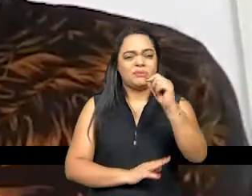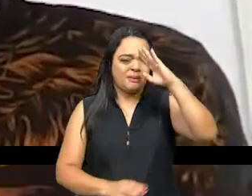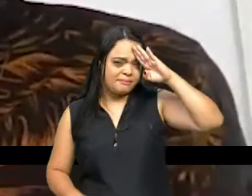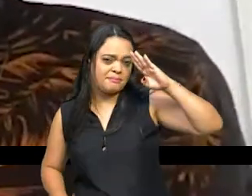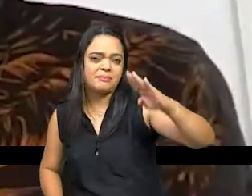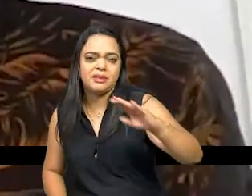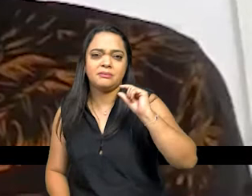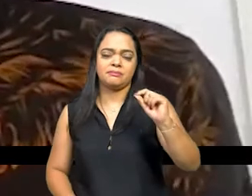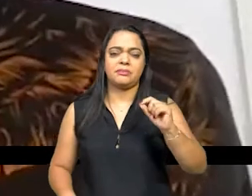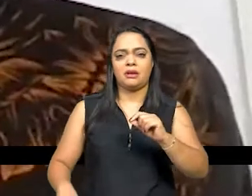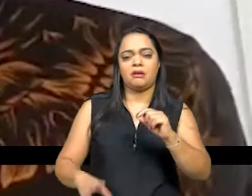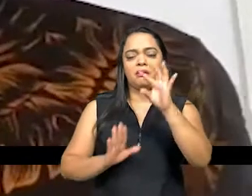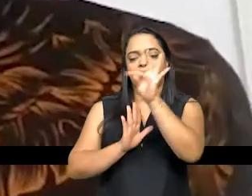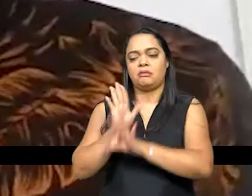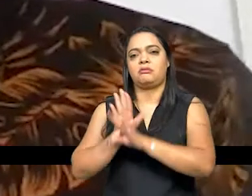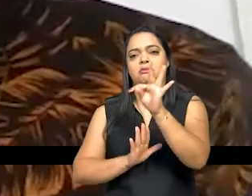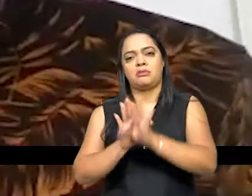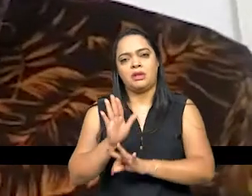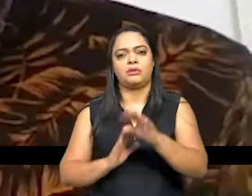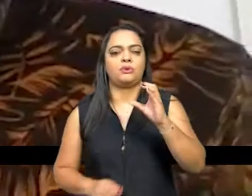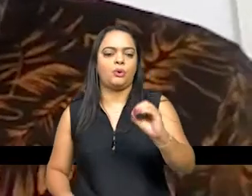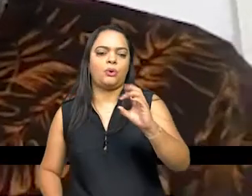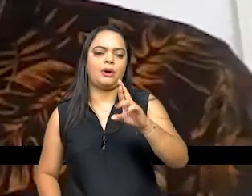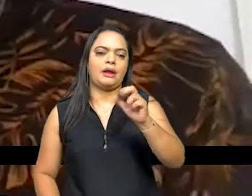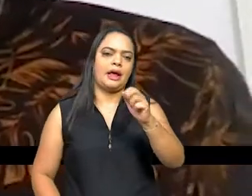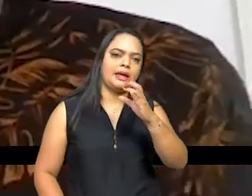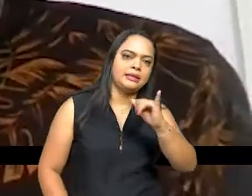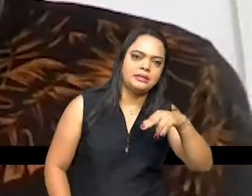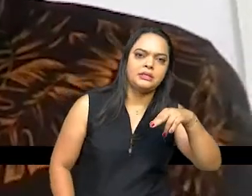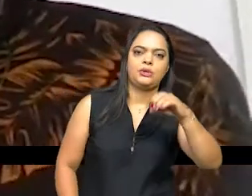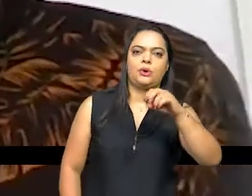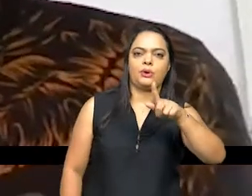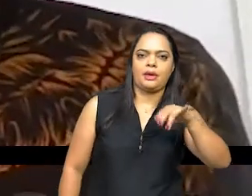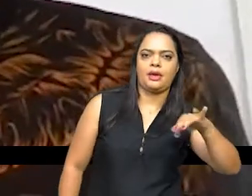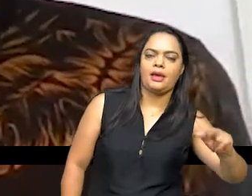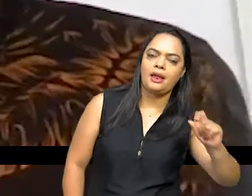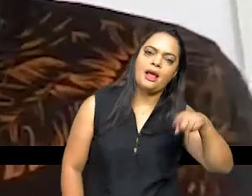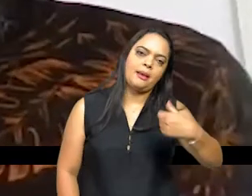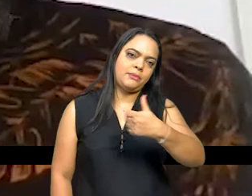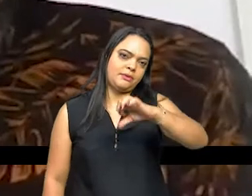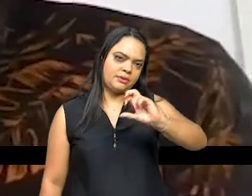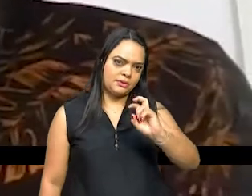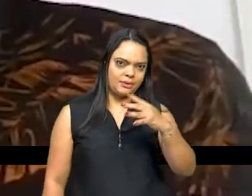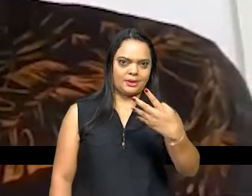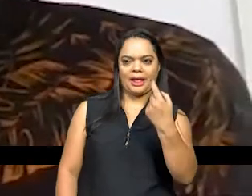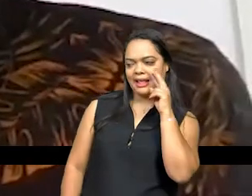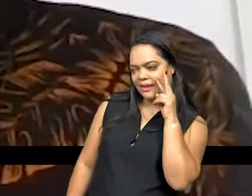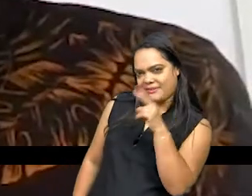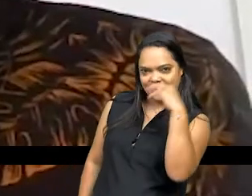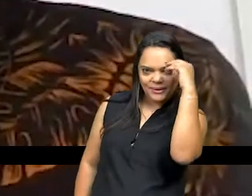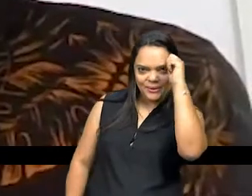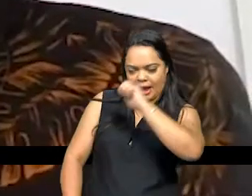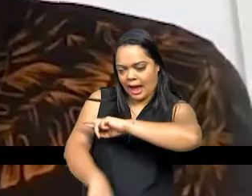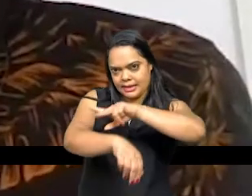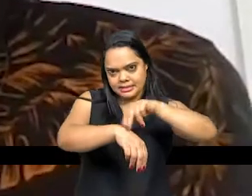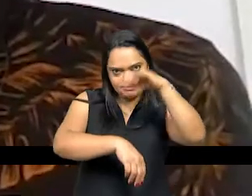partir do texto clássico do Horácio Nogueira, que é um texto de 1954, olhar para o racismo no Brasil e pensar apenas